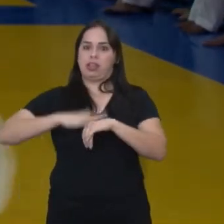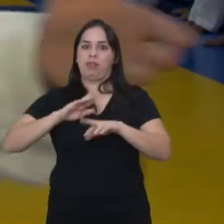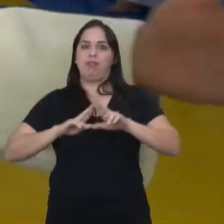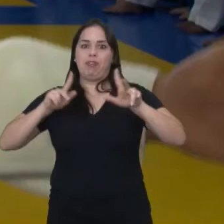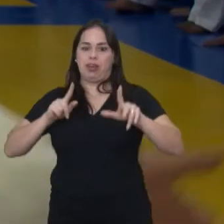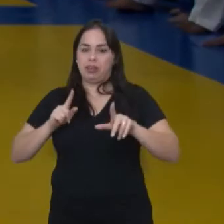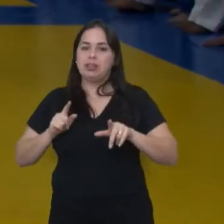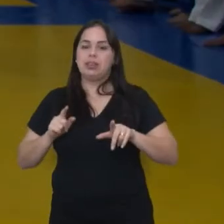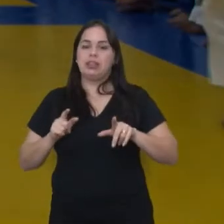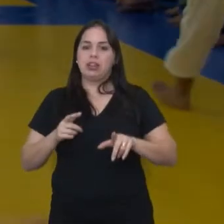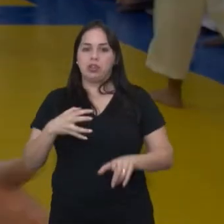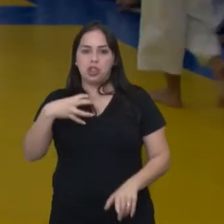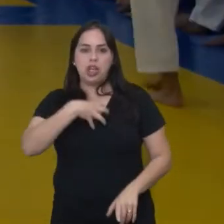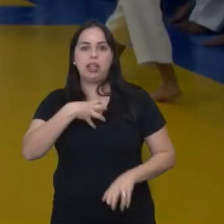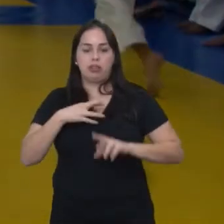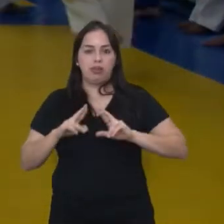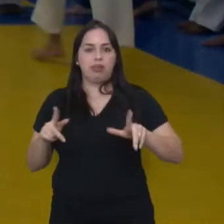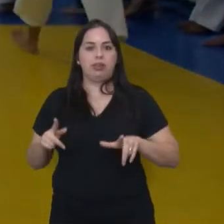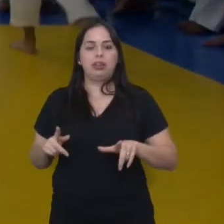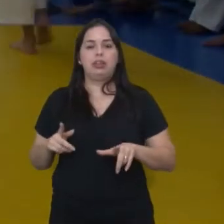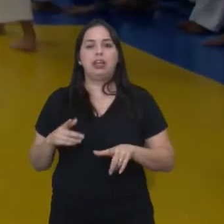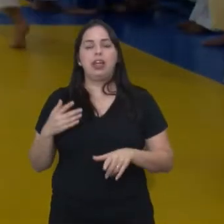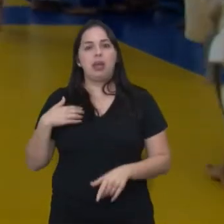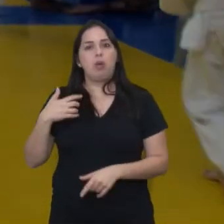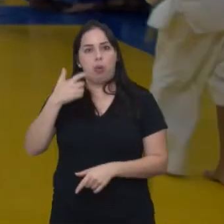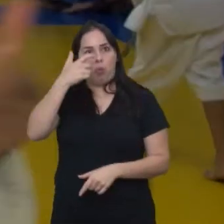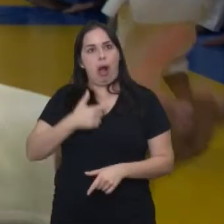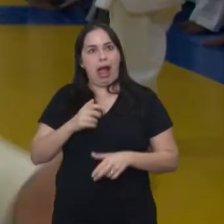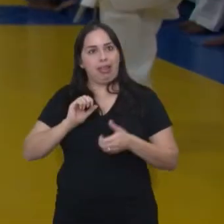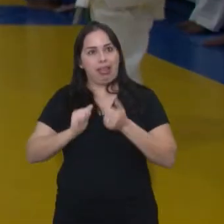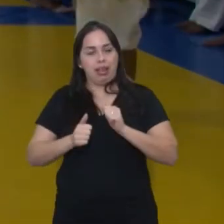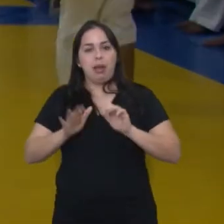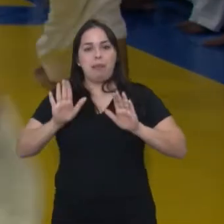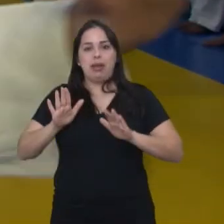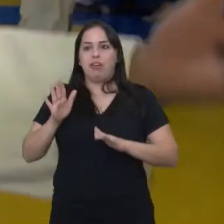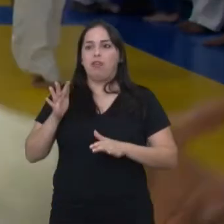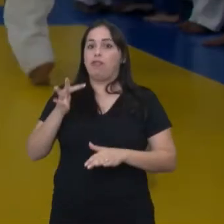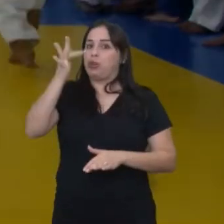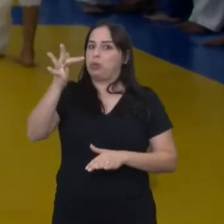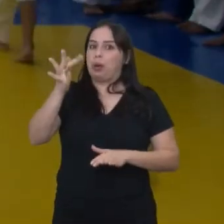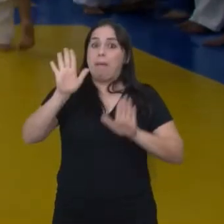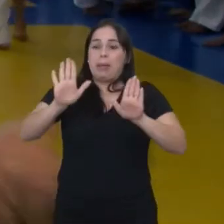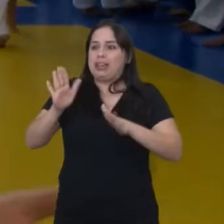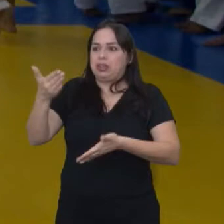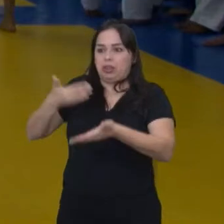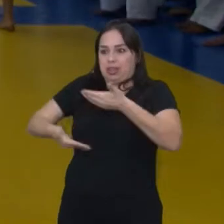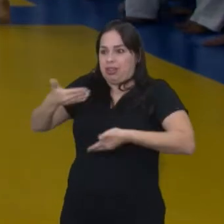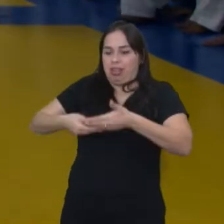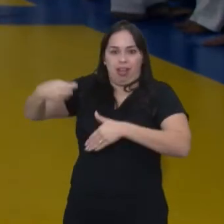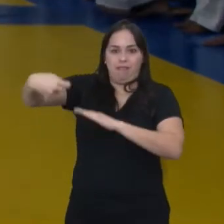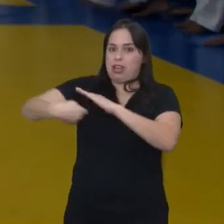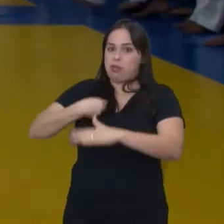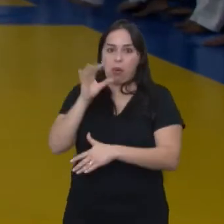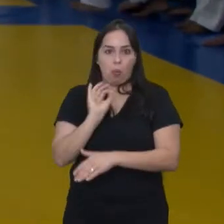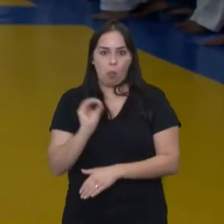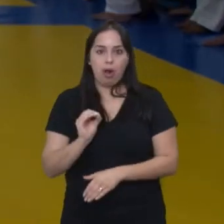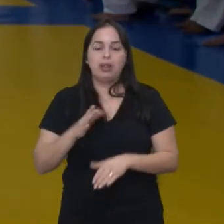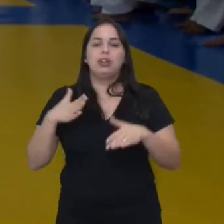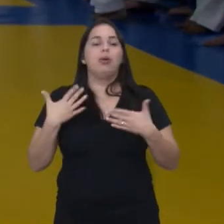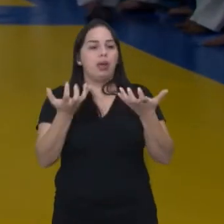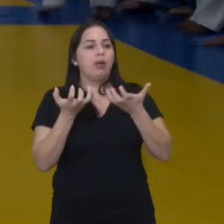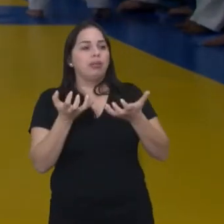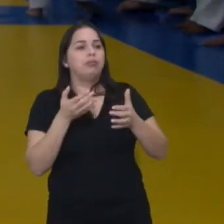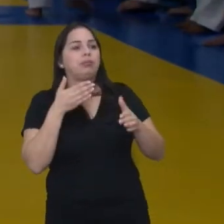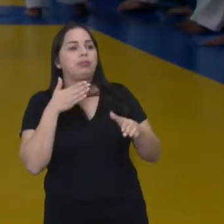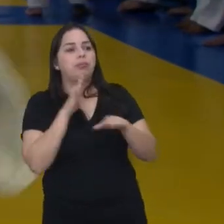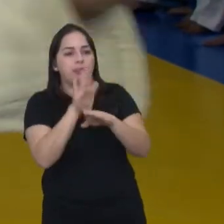está se repetindo a história, não pode se repetir. Como atleta eu poderia ter um futuro muito brilhante, mas por não ter incentivo eu não